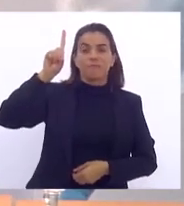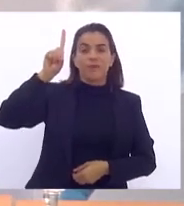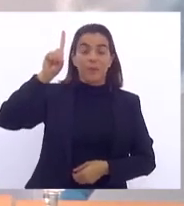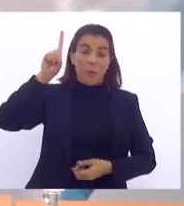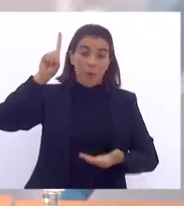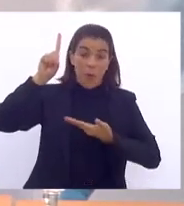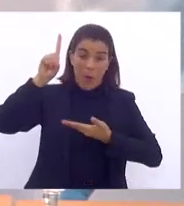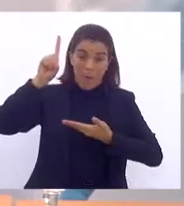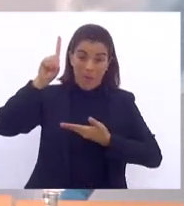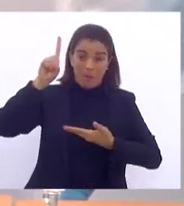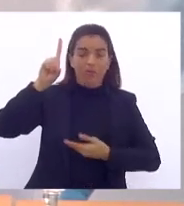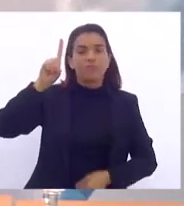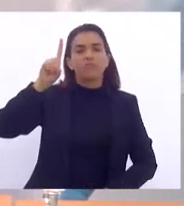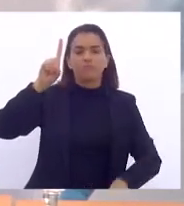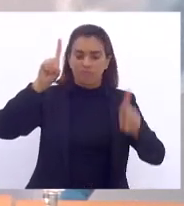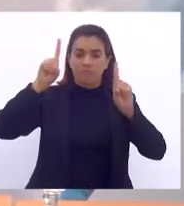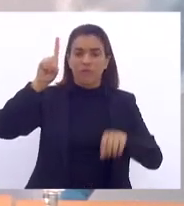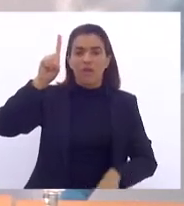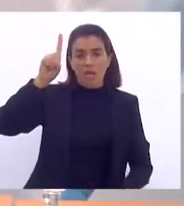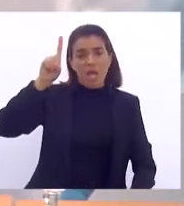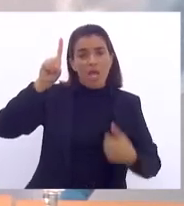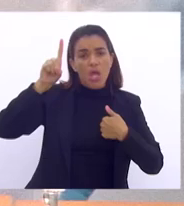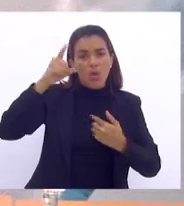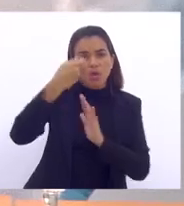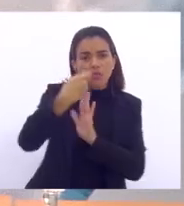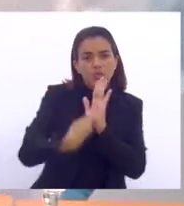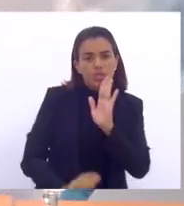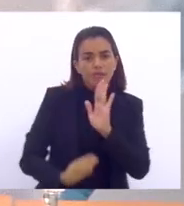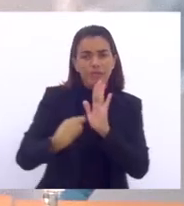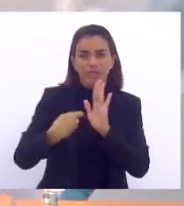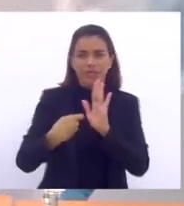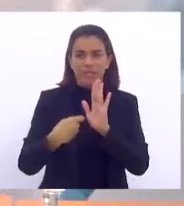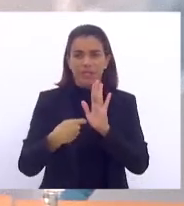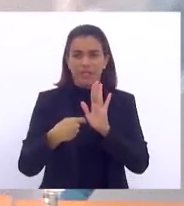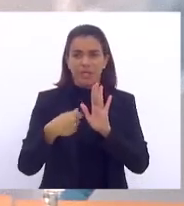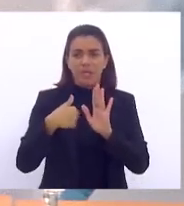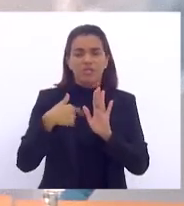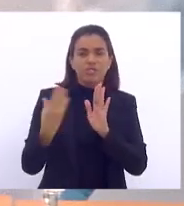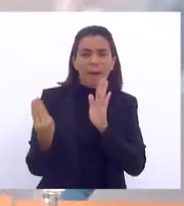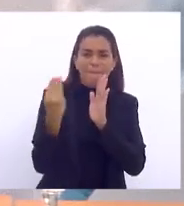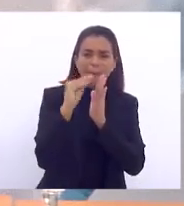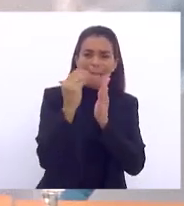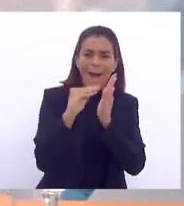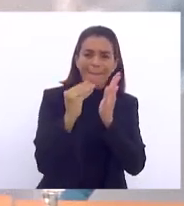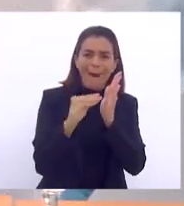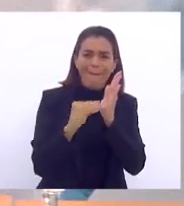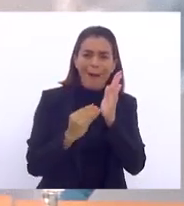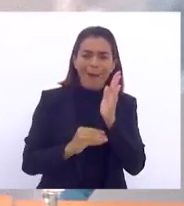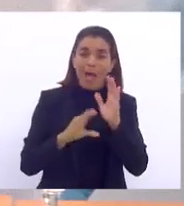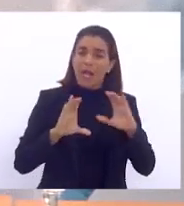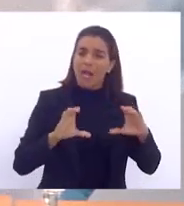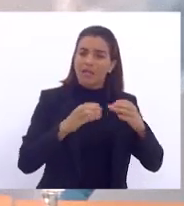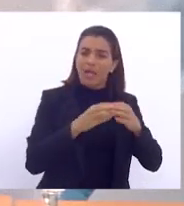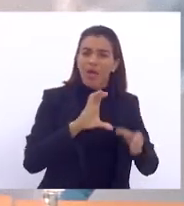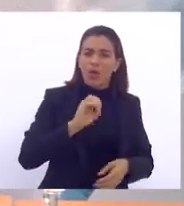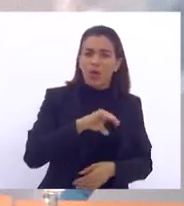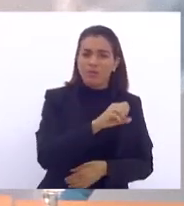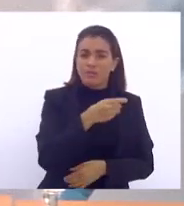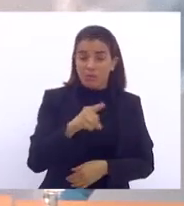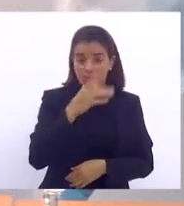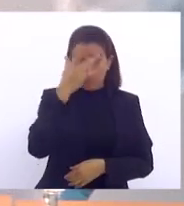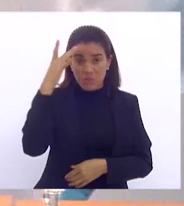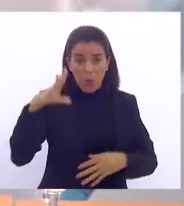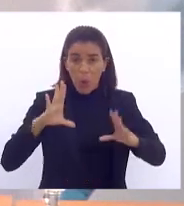meu querido amigo Siciliano falei olha já que fui eu que escrevi isso já exauri isso tudo ontem lá na comissão se ninguém tá